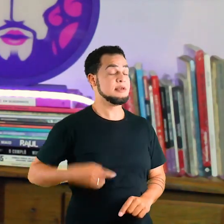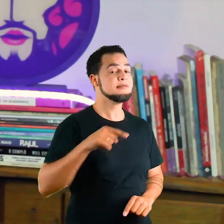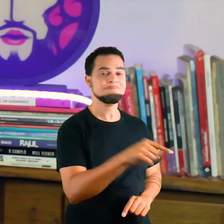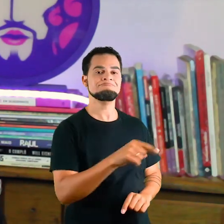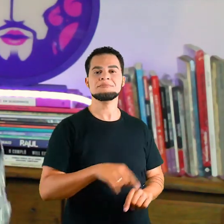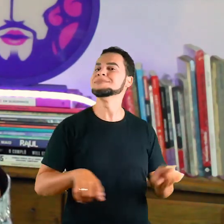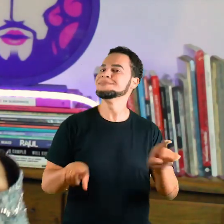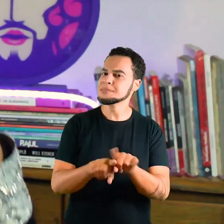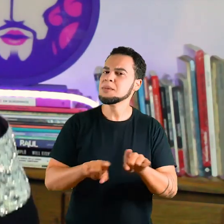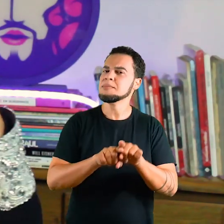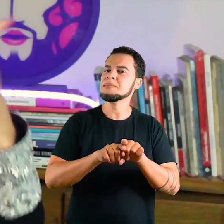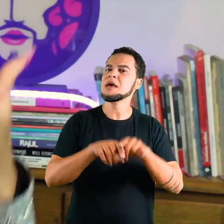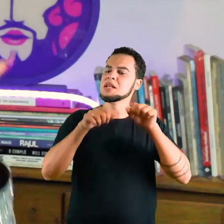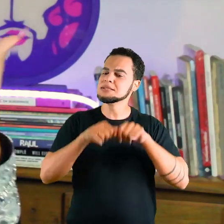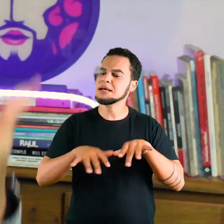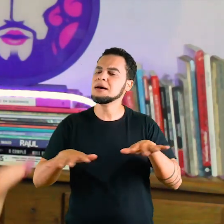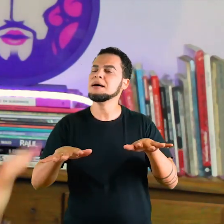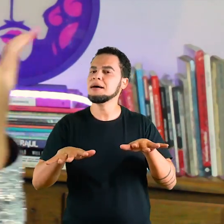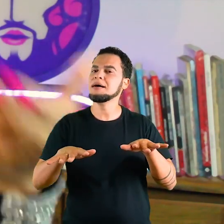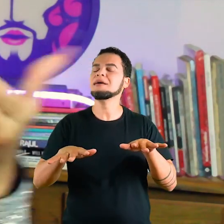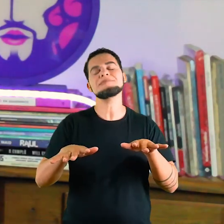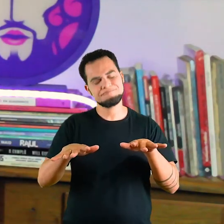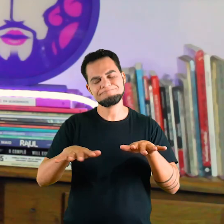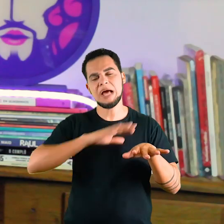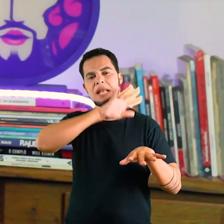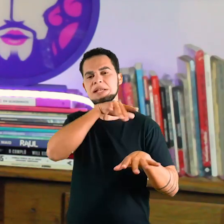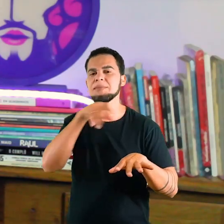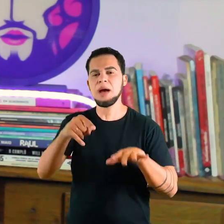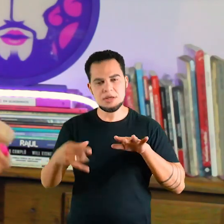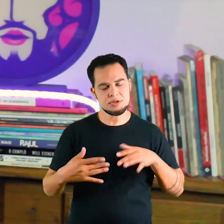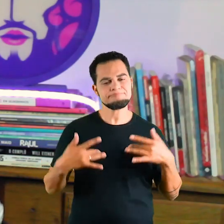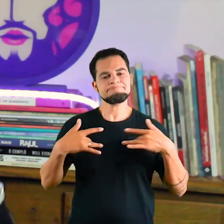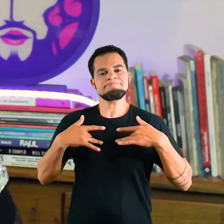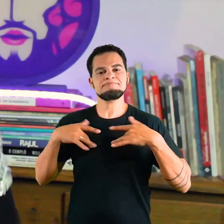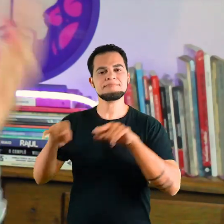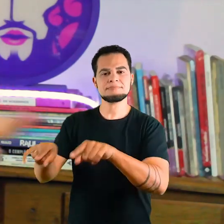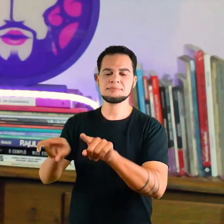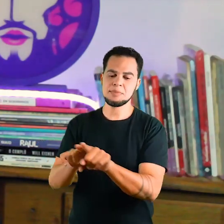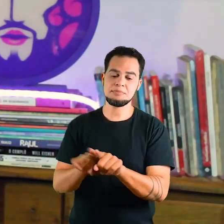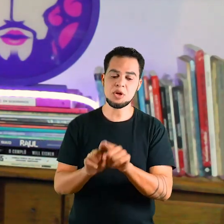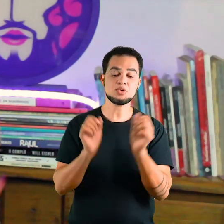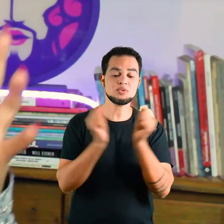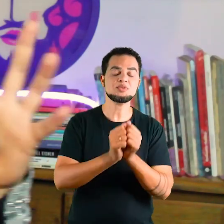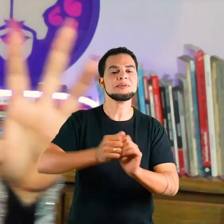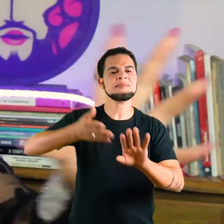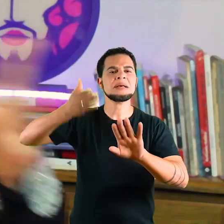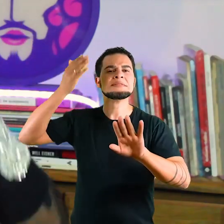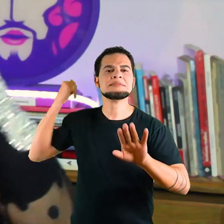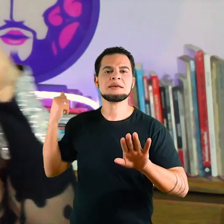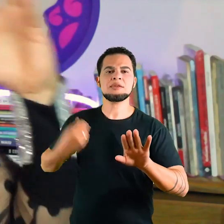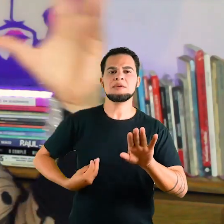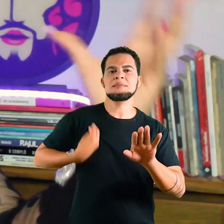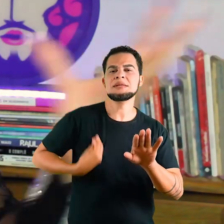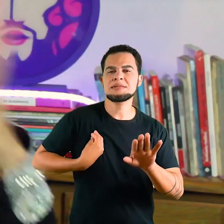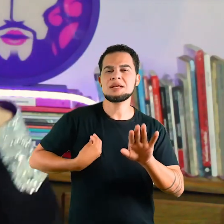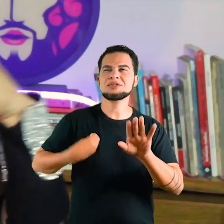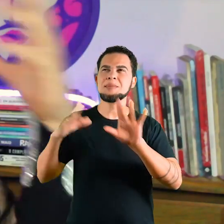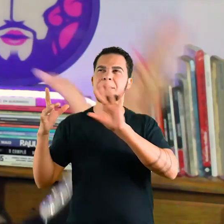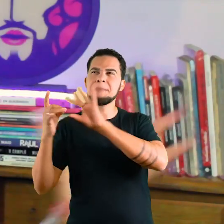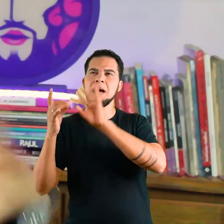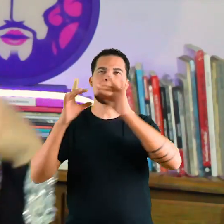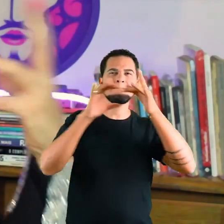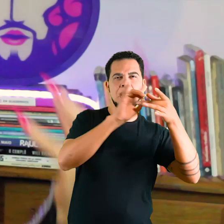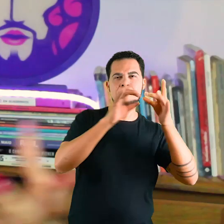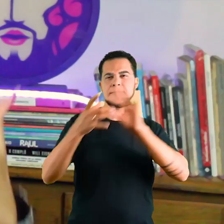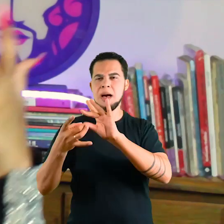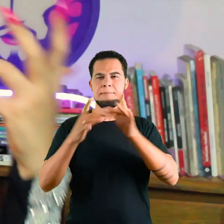e também estendendo nossa solidariedade aos animais não humanos. Juntos, o passado e o presente estão formando um grande